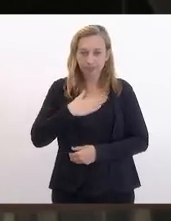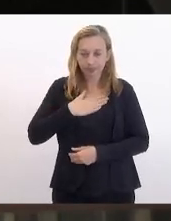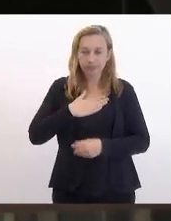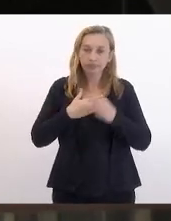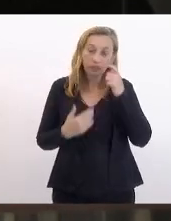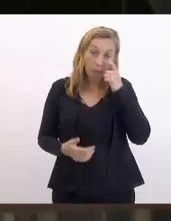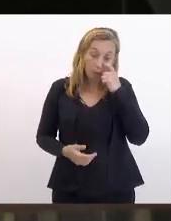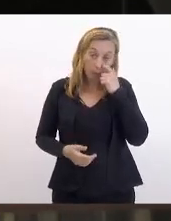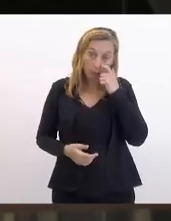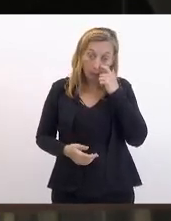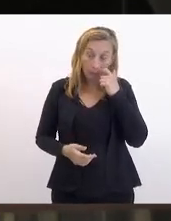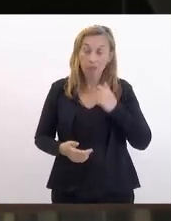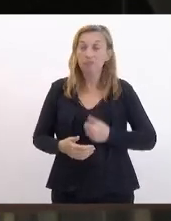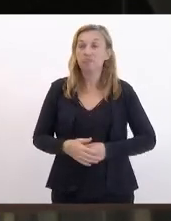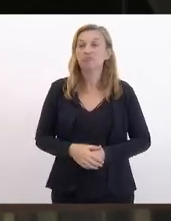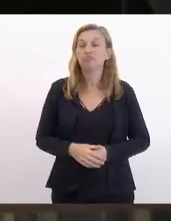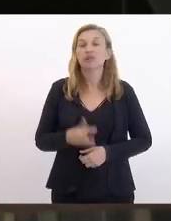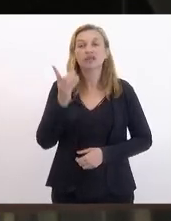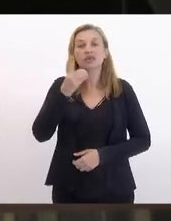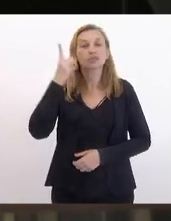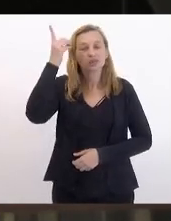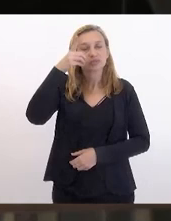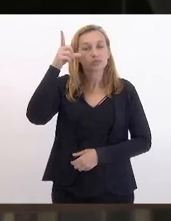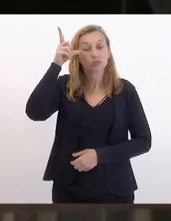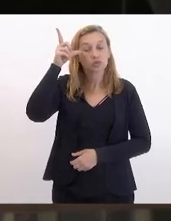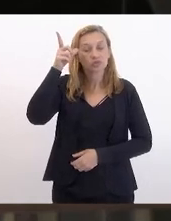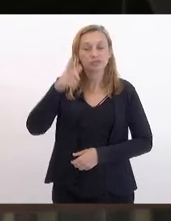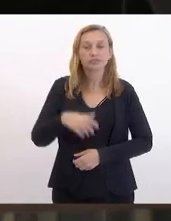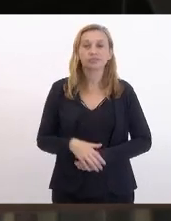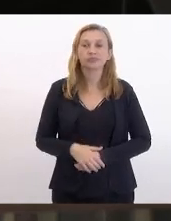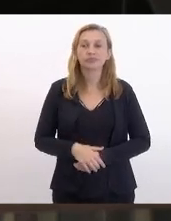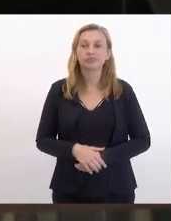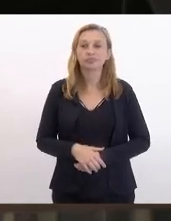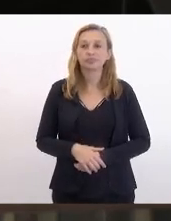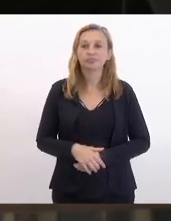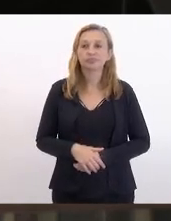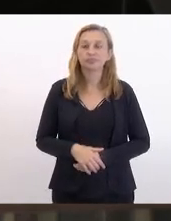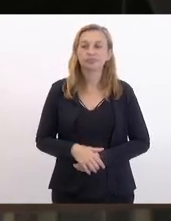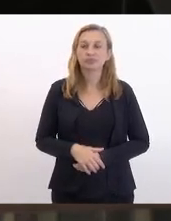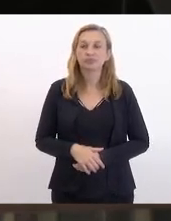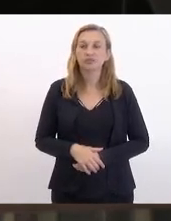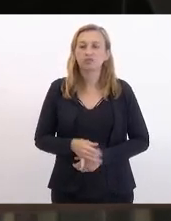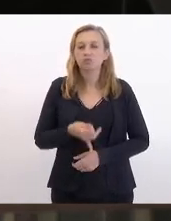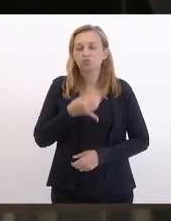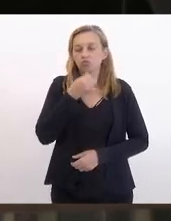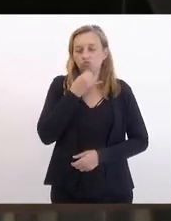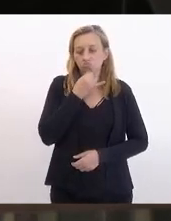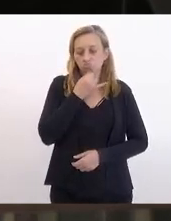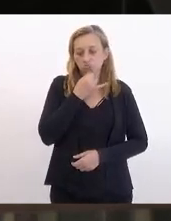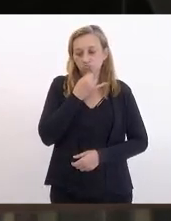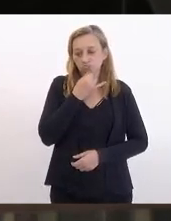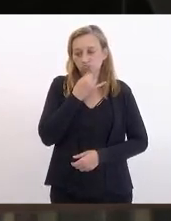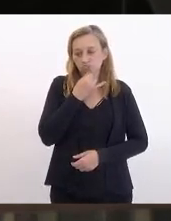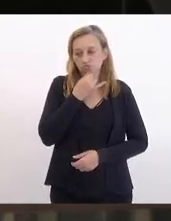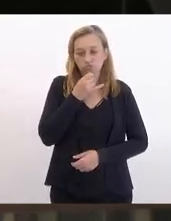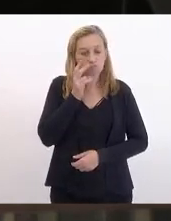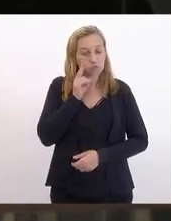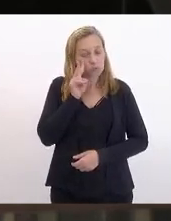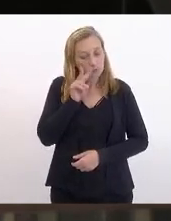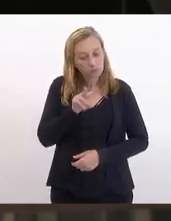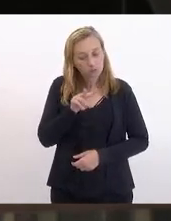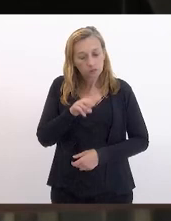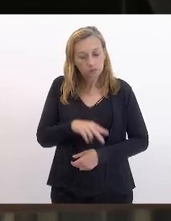autoria a deputada Lucinha É de partir o coração quando eu